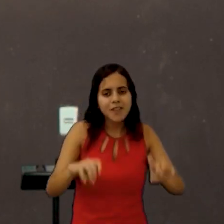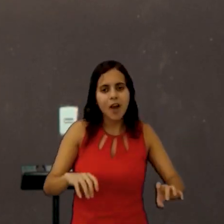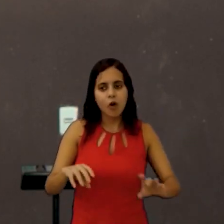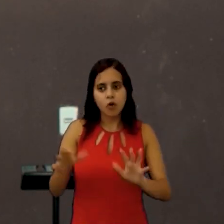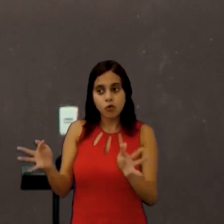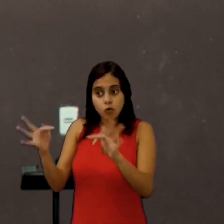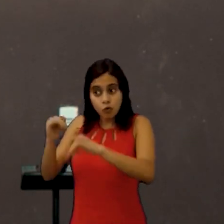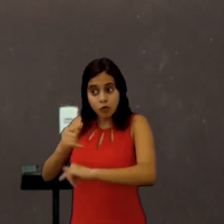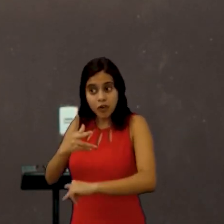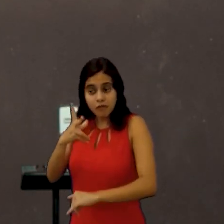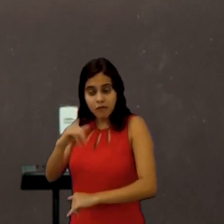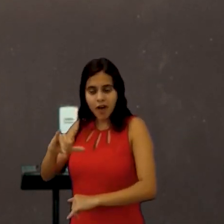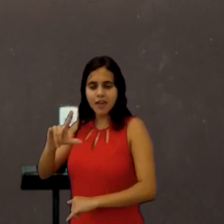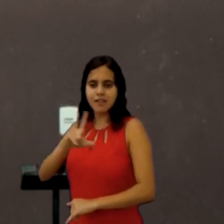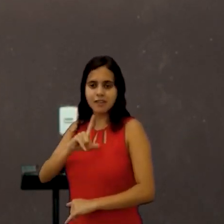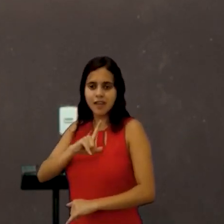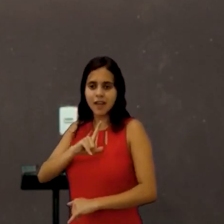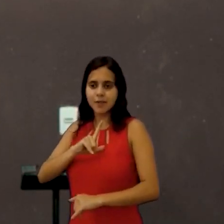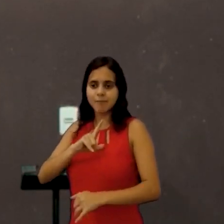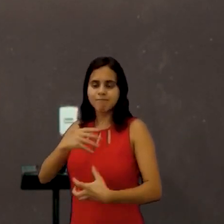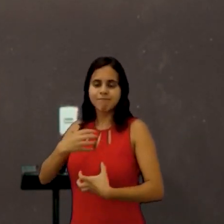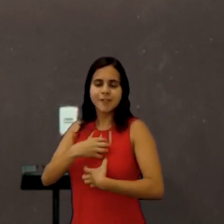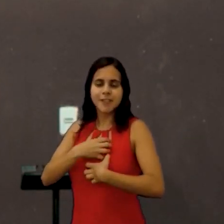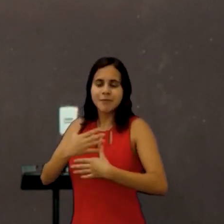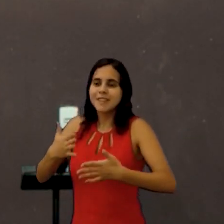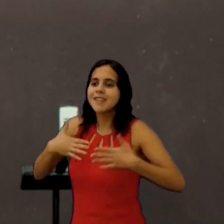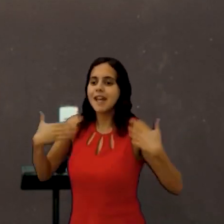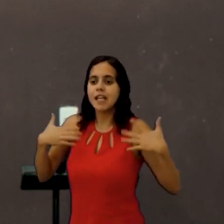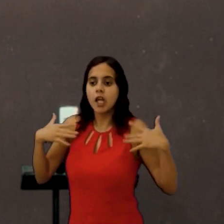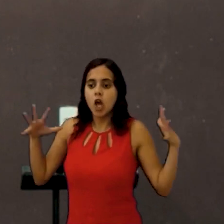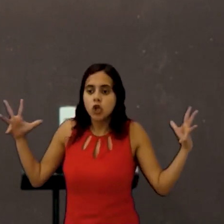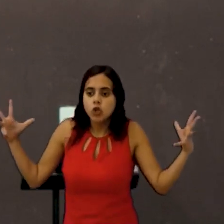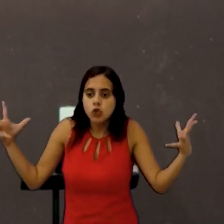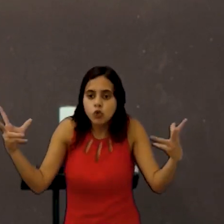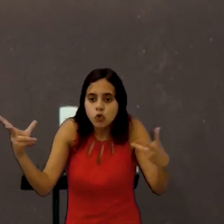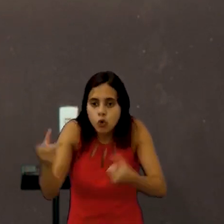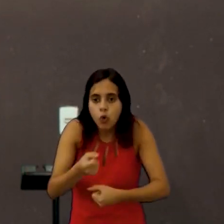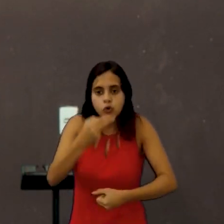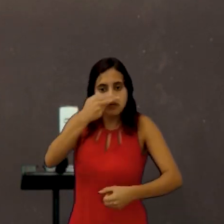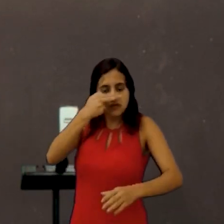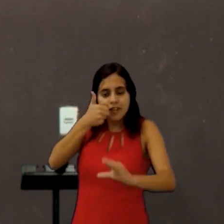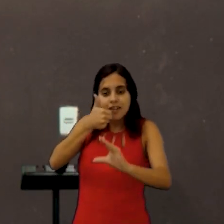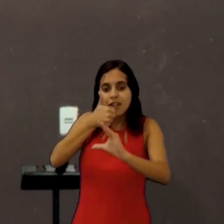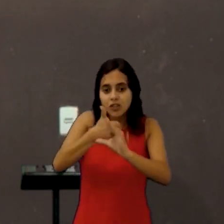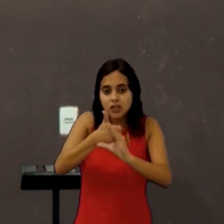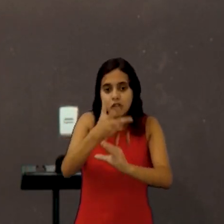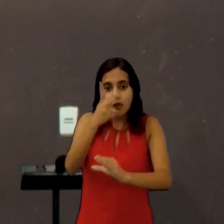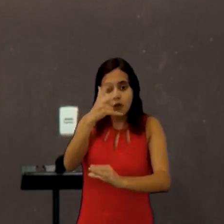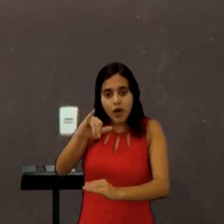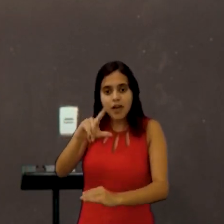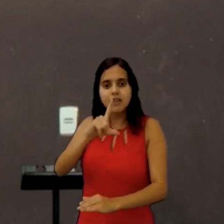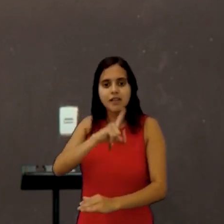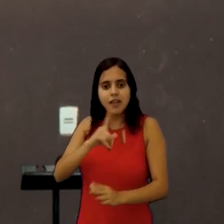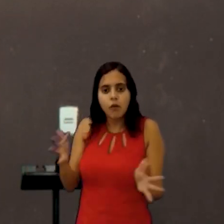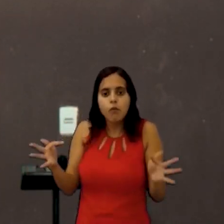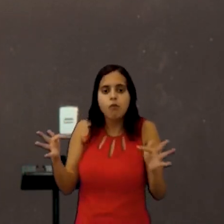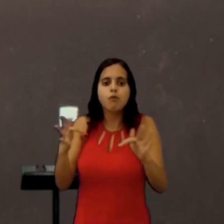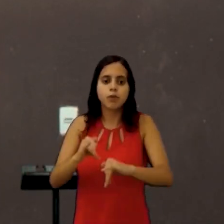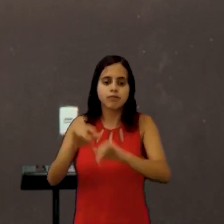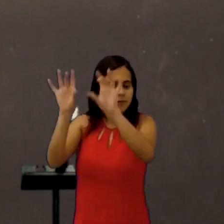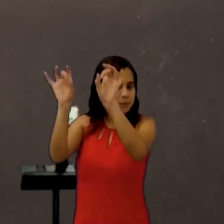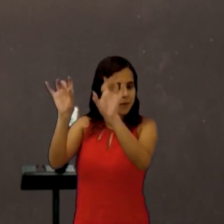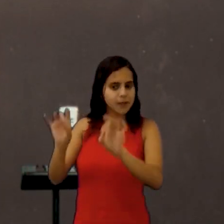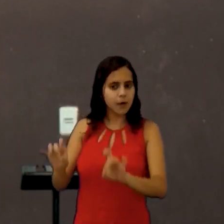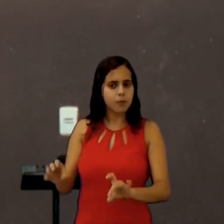receberá lá. Então, todo crente vai receber de acordo com o que fez com o tabernáculo que Deus deu a ele.